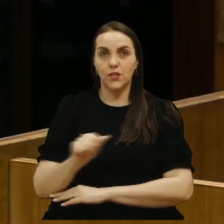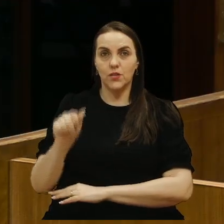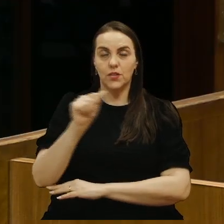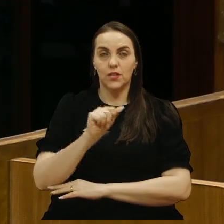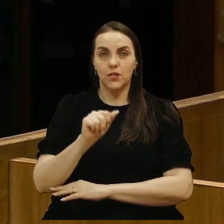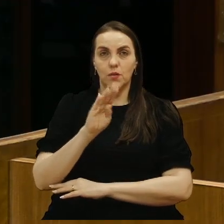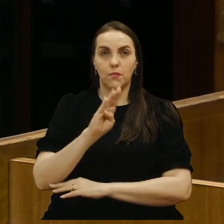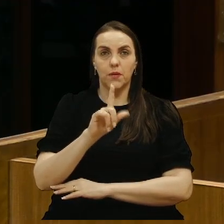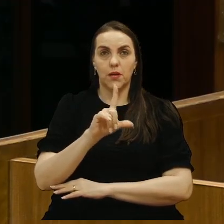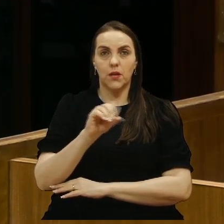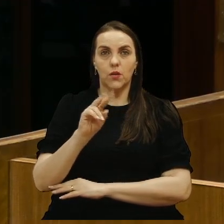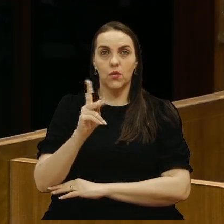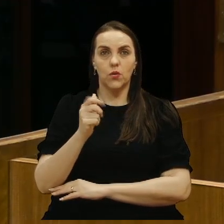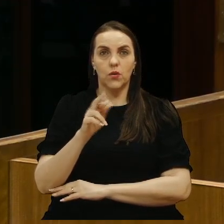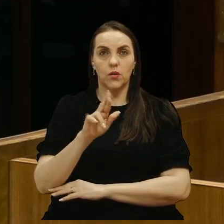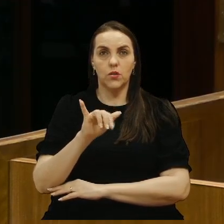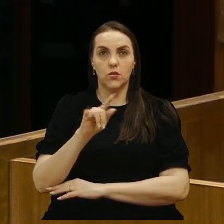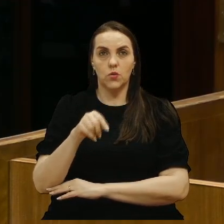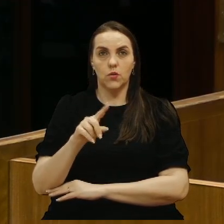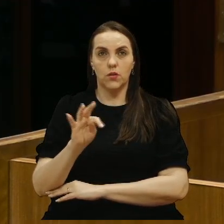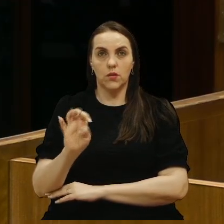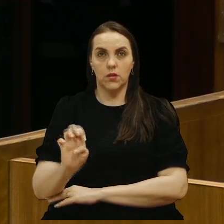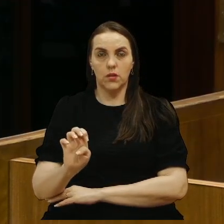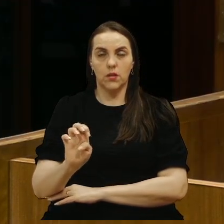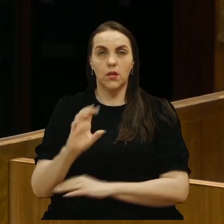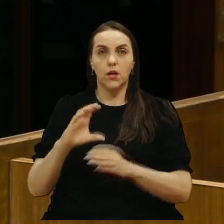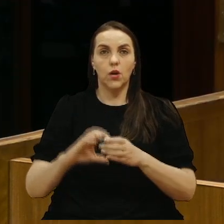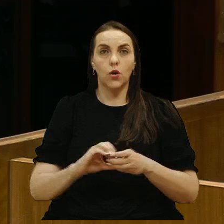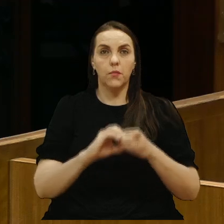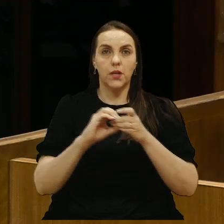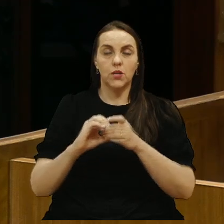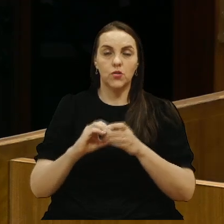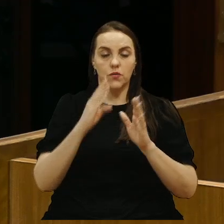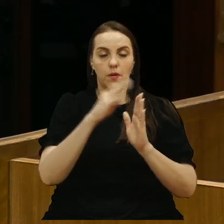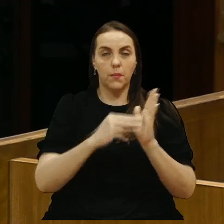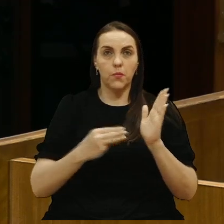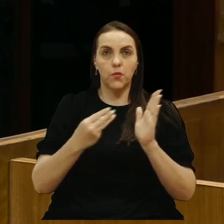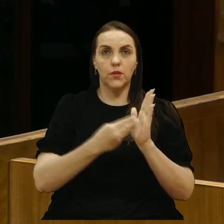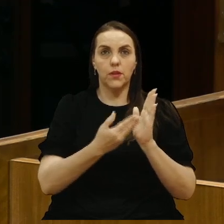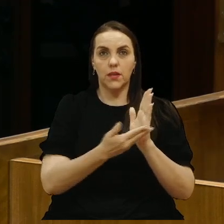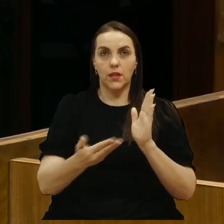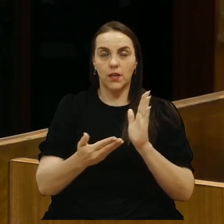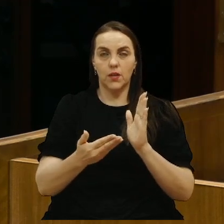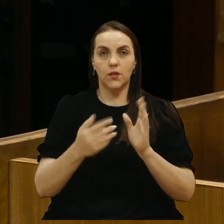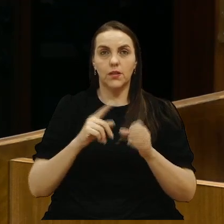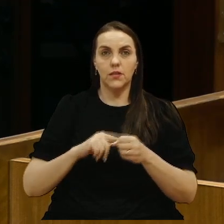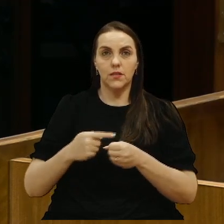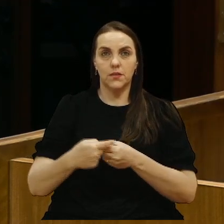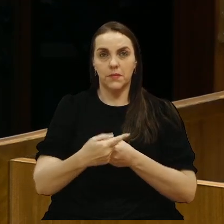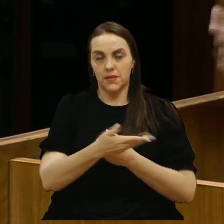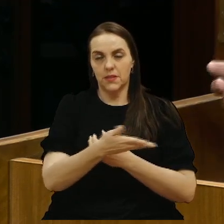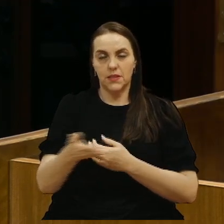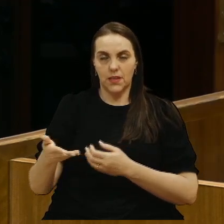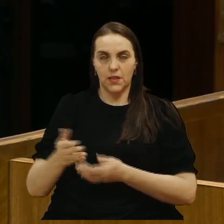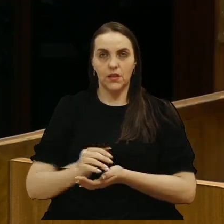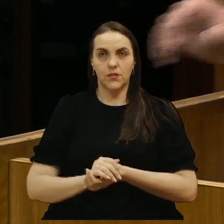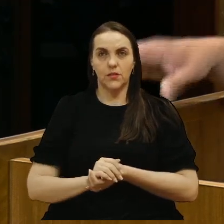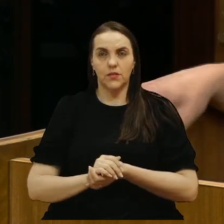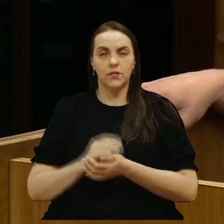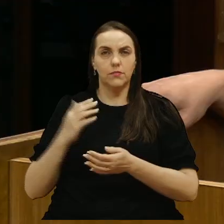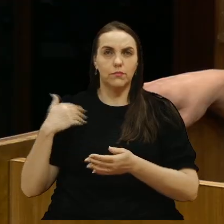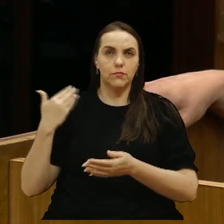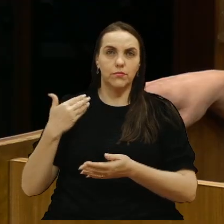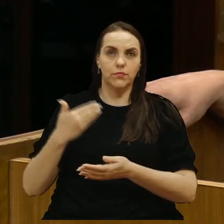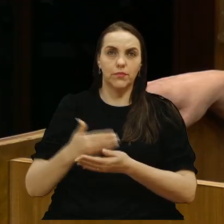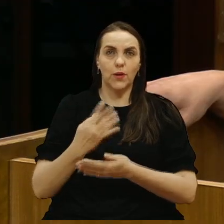numa cooperativa onde ela se tornasse exemplo para a cidade, para o estado. E ao longo desses